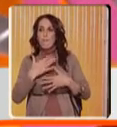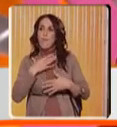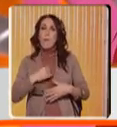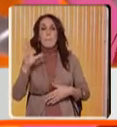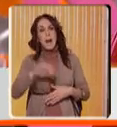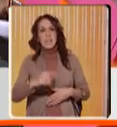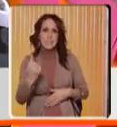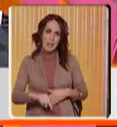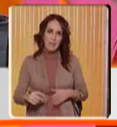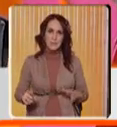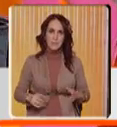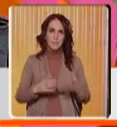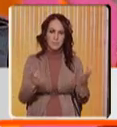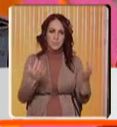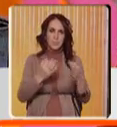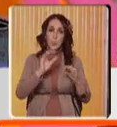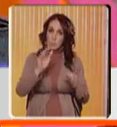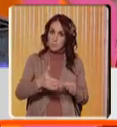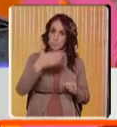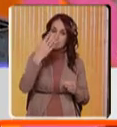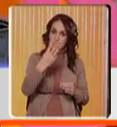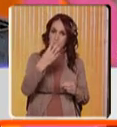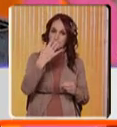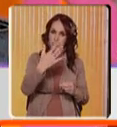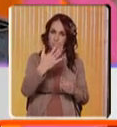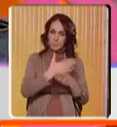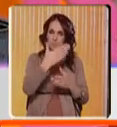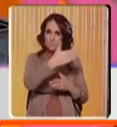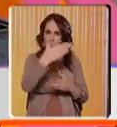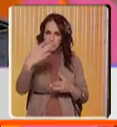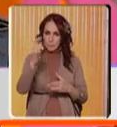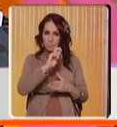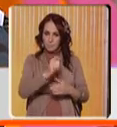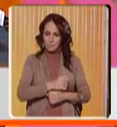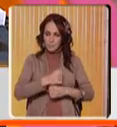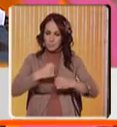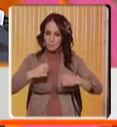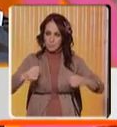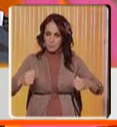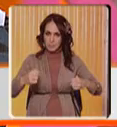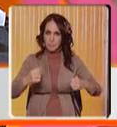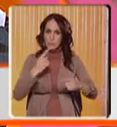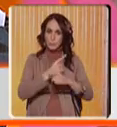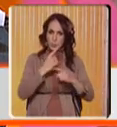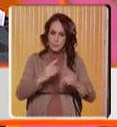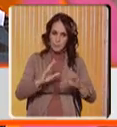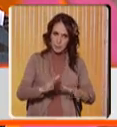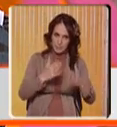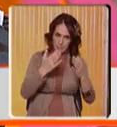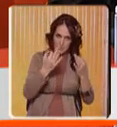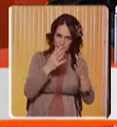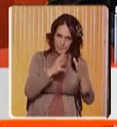Sim, aquilo que está descrito é que nos primeiros 4 a 11 meses é a altura em que se ganha mais peso. Porquê?